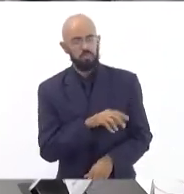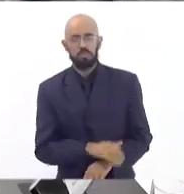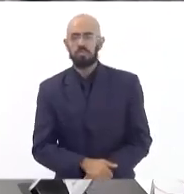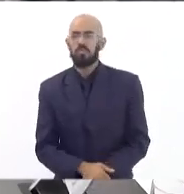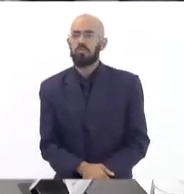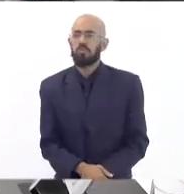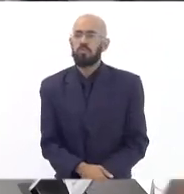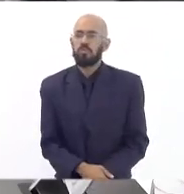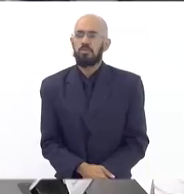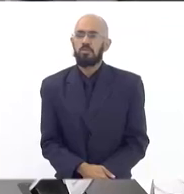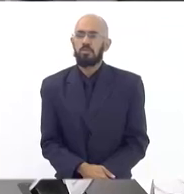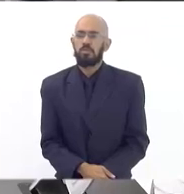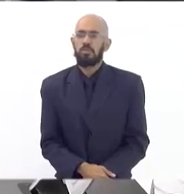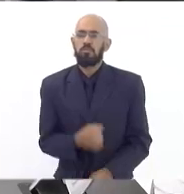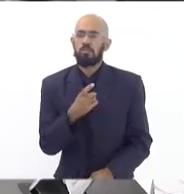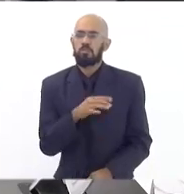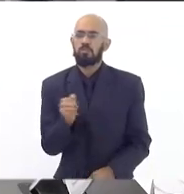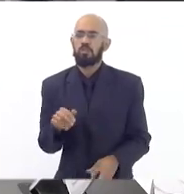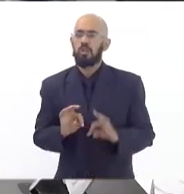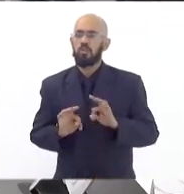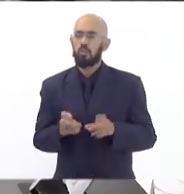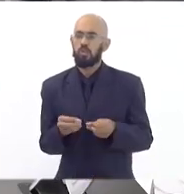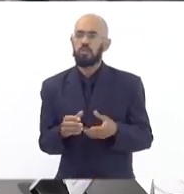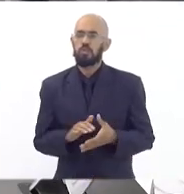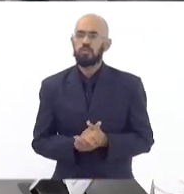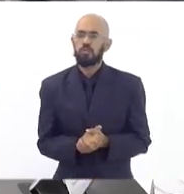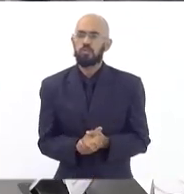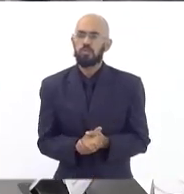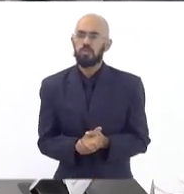lá todos e todos